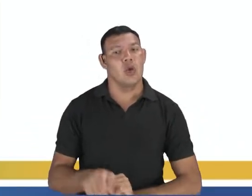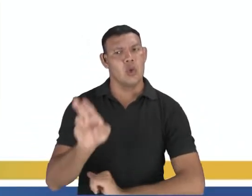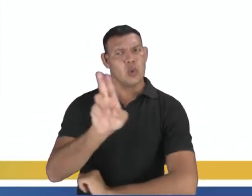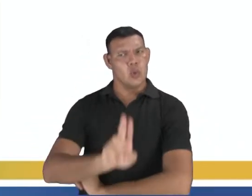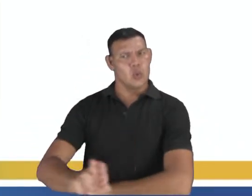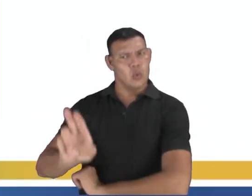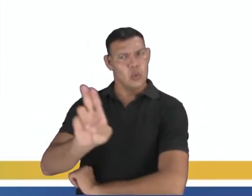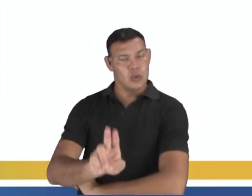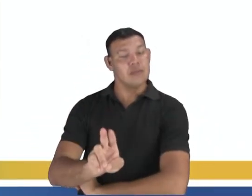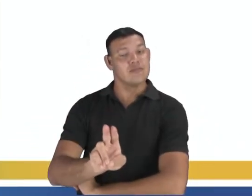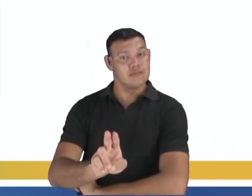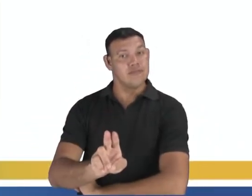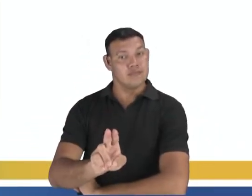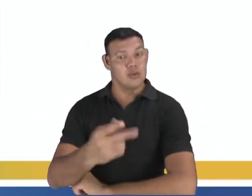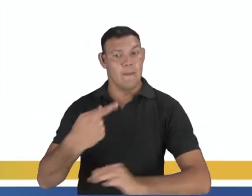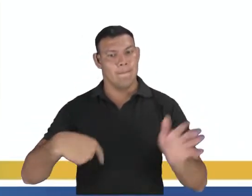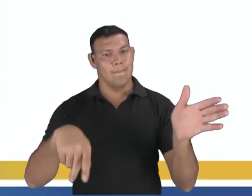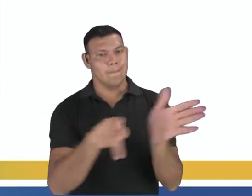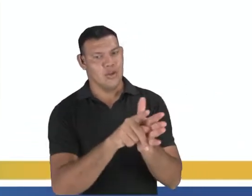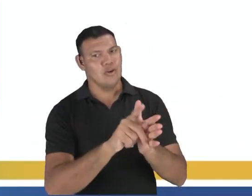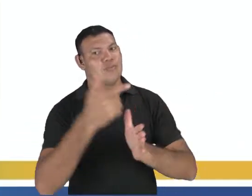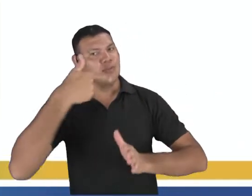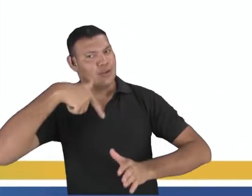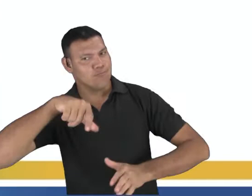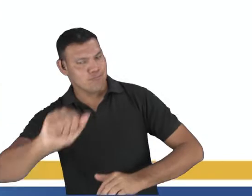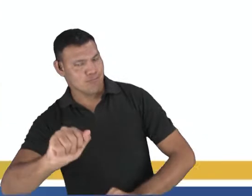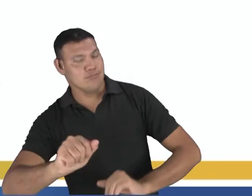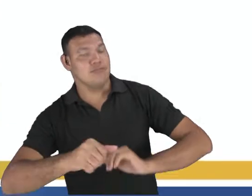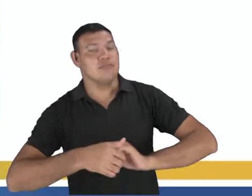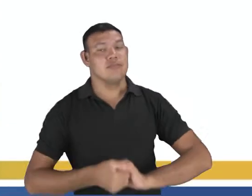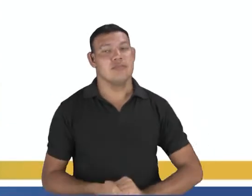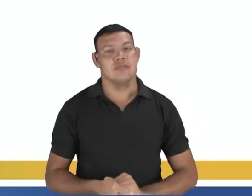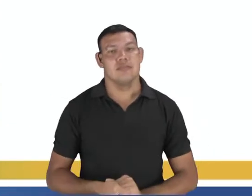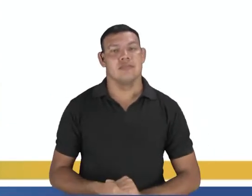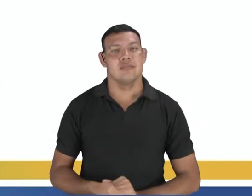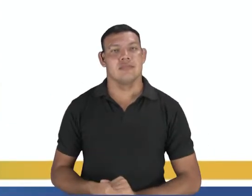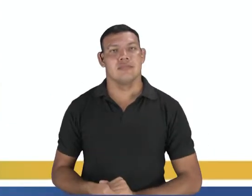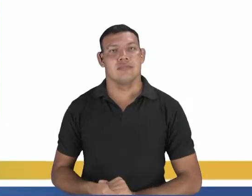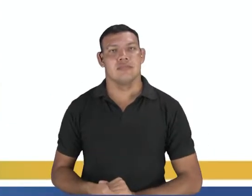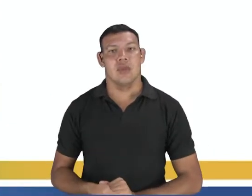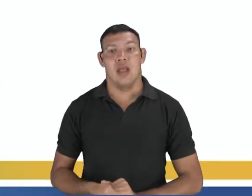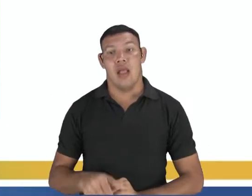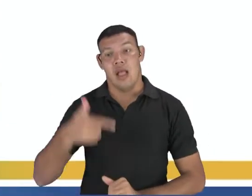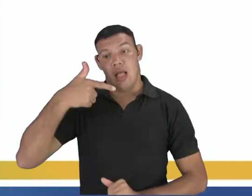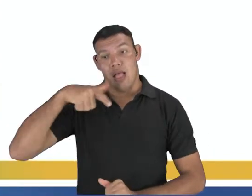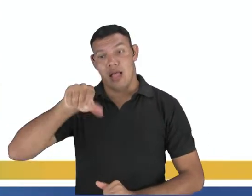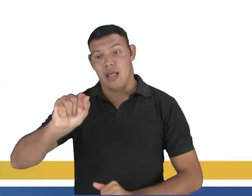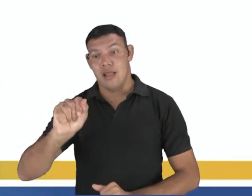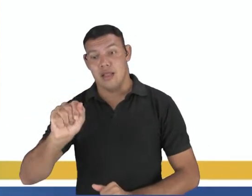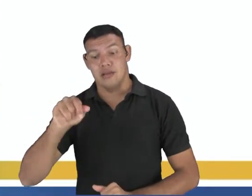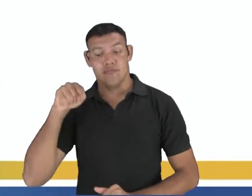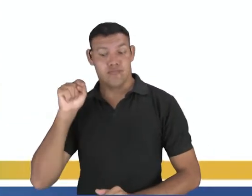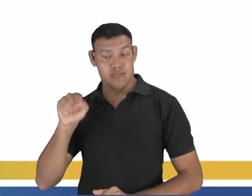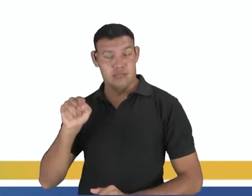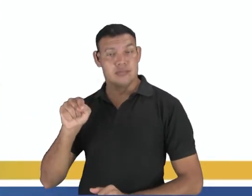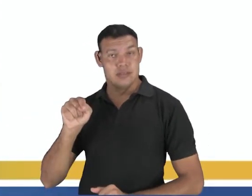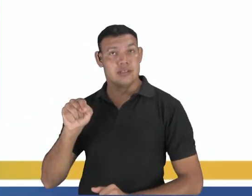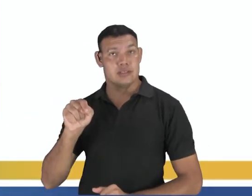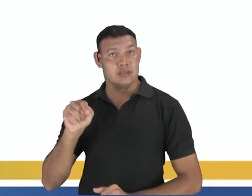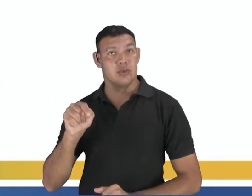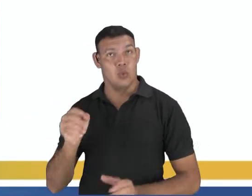utilizamos a nossa língua. É a utilização da língua, a linguagem. A língua é o conjunto de